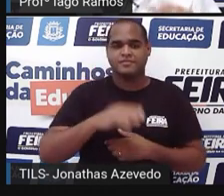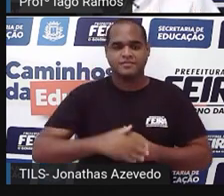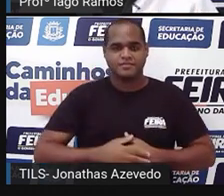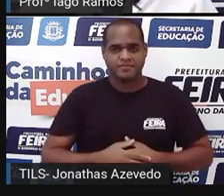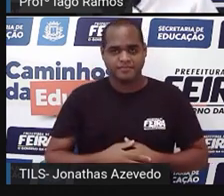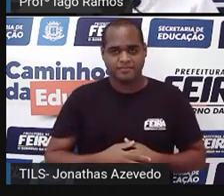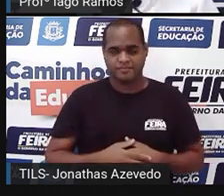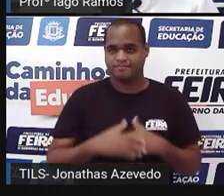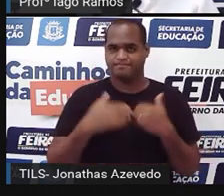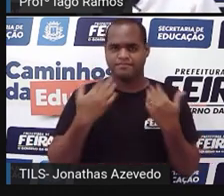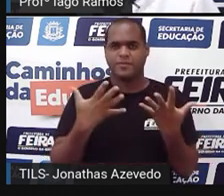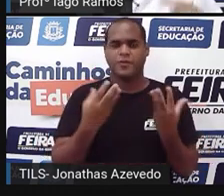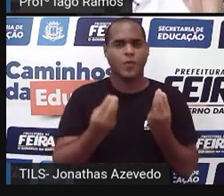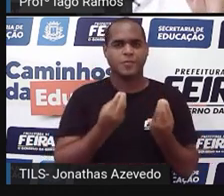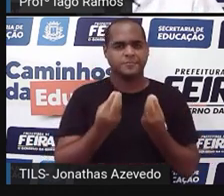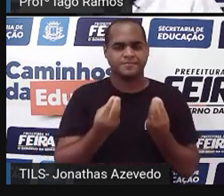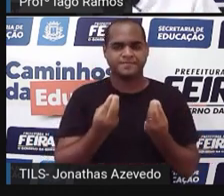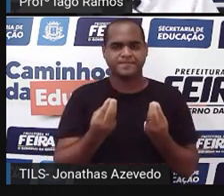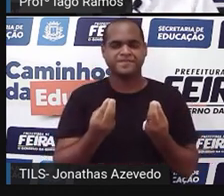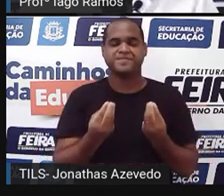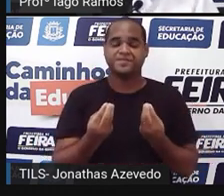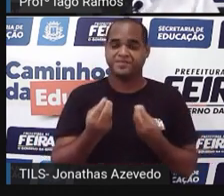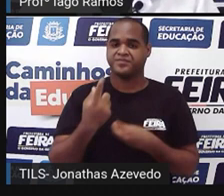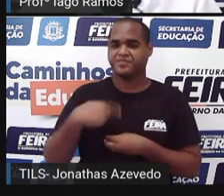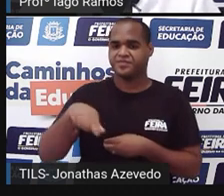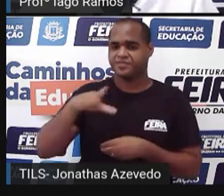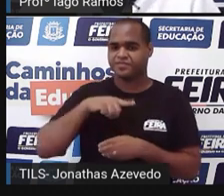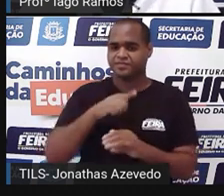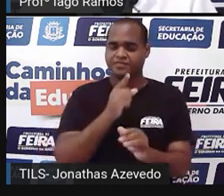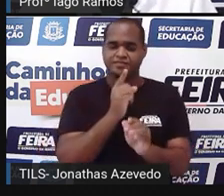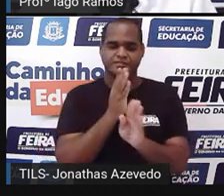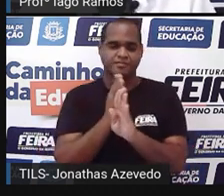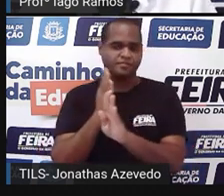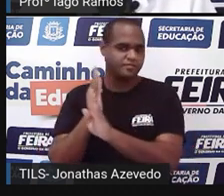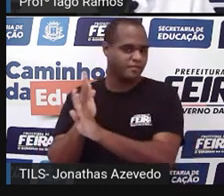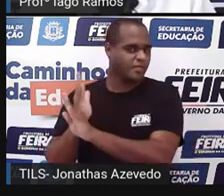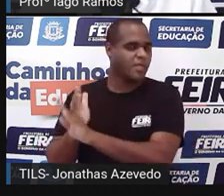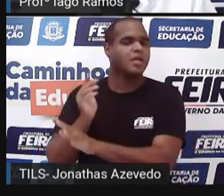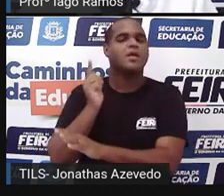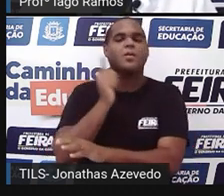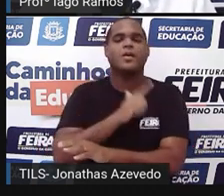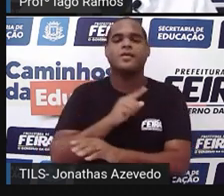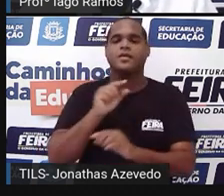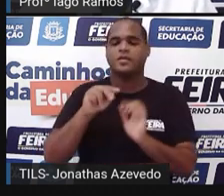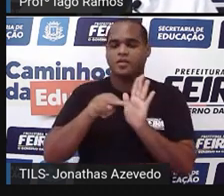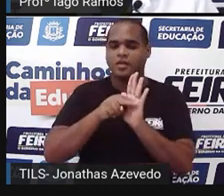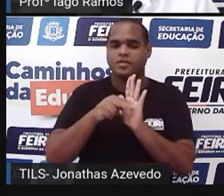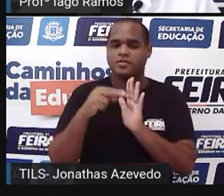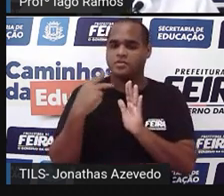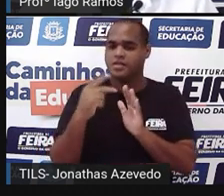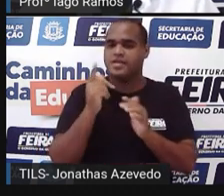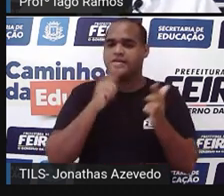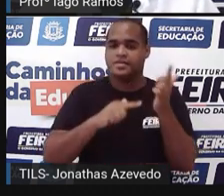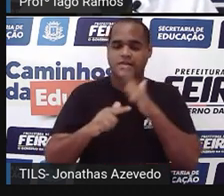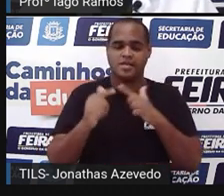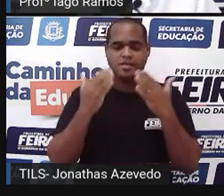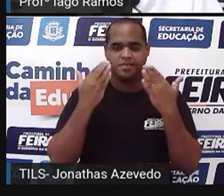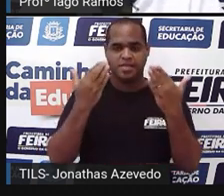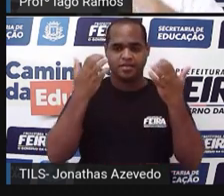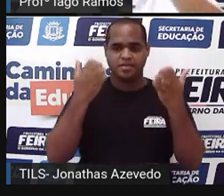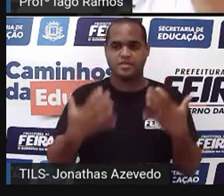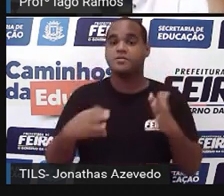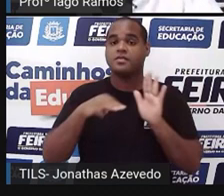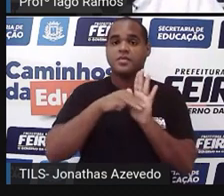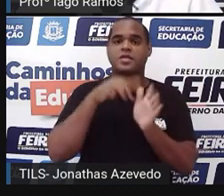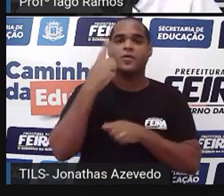De que maneira é que a gente encontra essa nota que é a nota que representa a